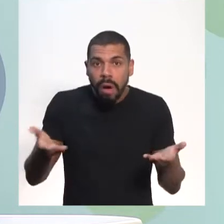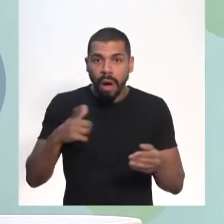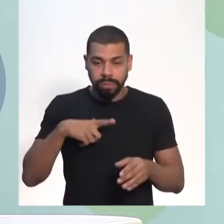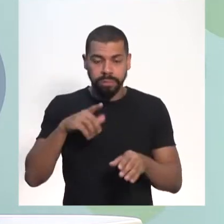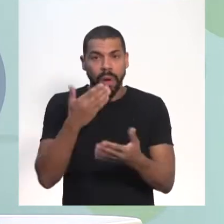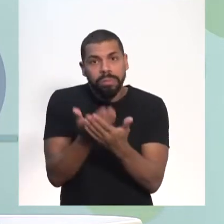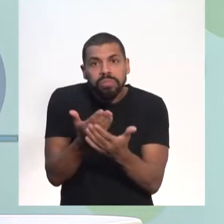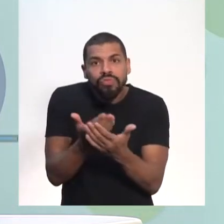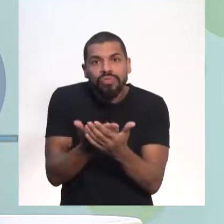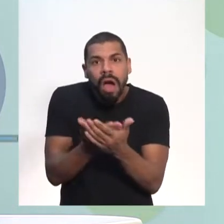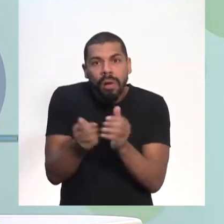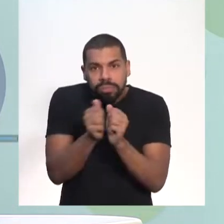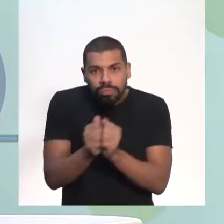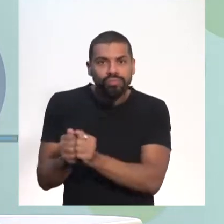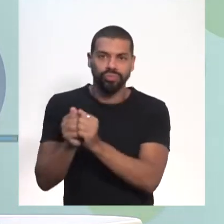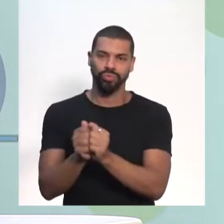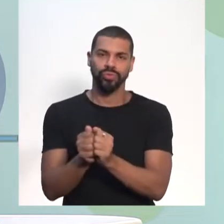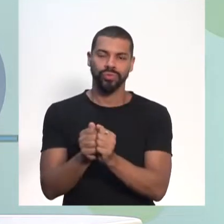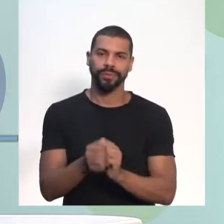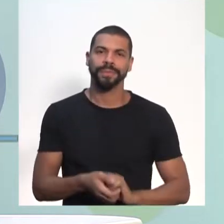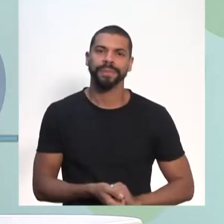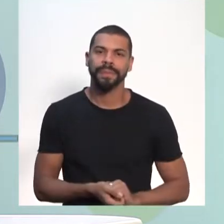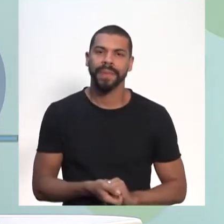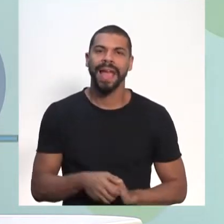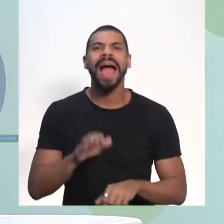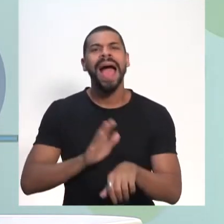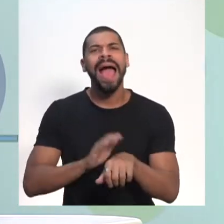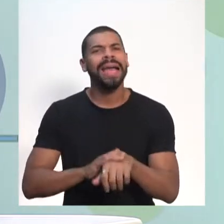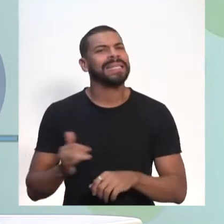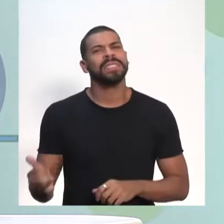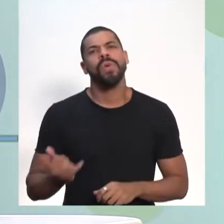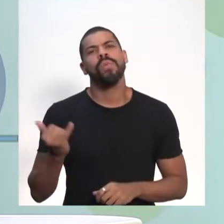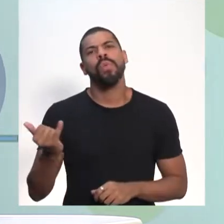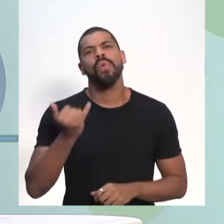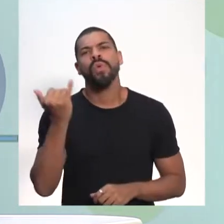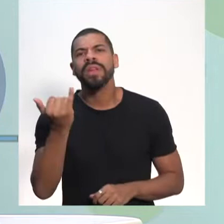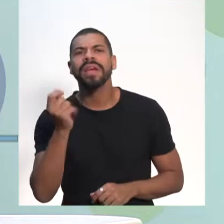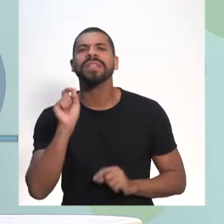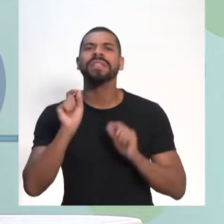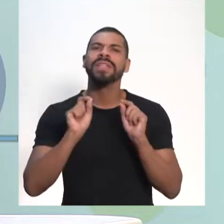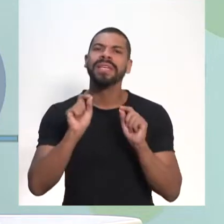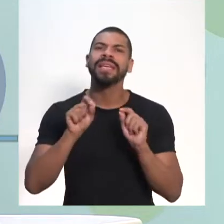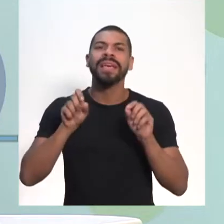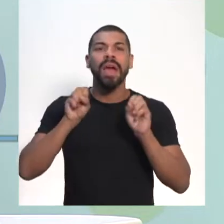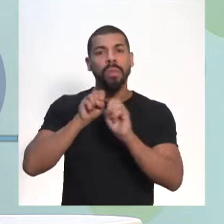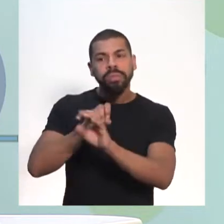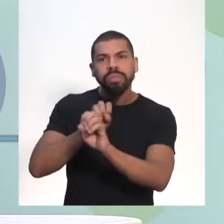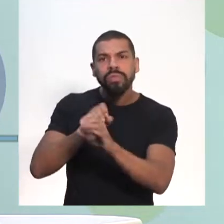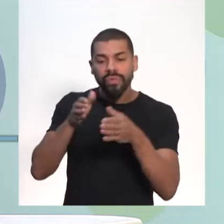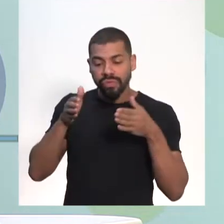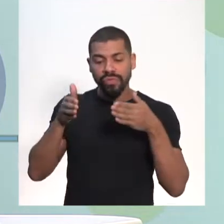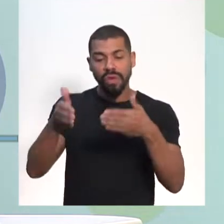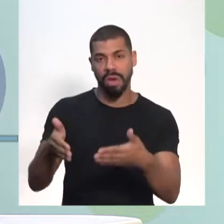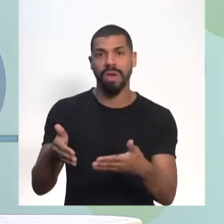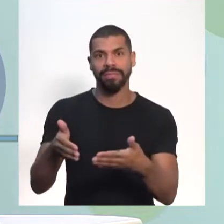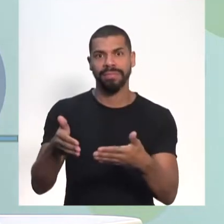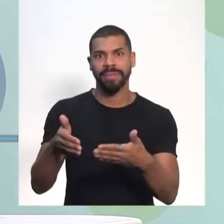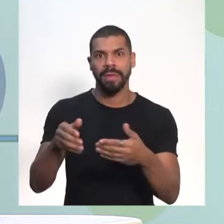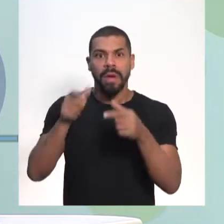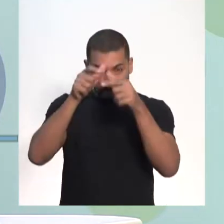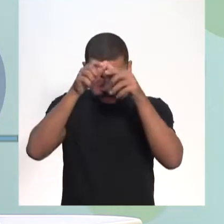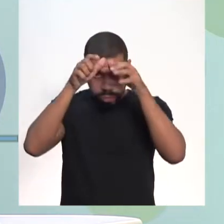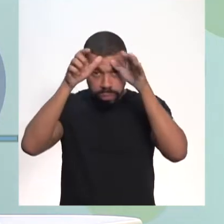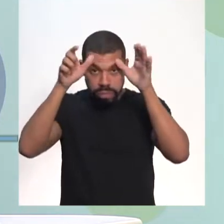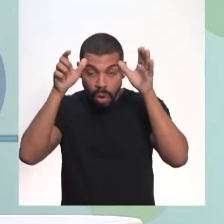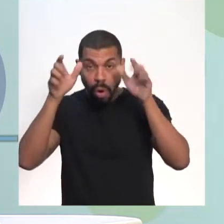espaço coletivo. Então, essa importância que a SEDUC vem dando para a TPC, né, ampliando